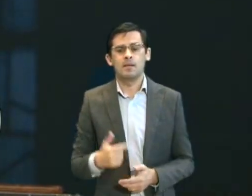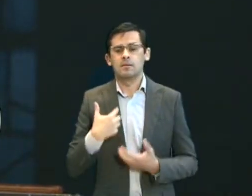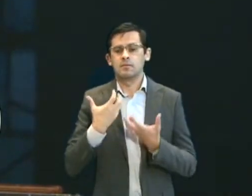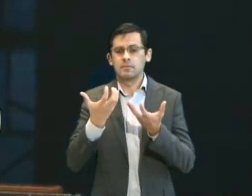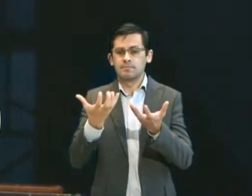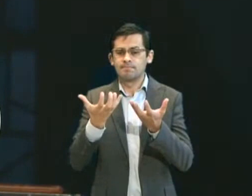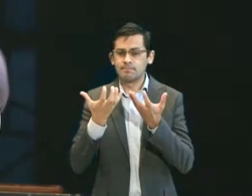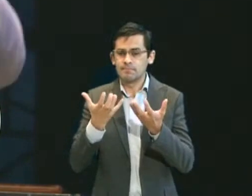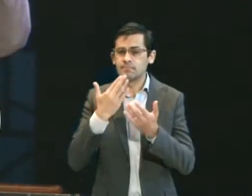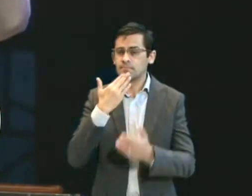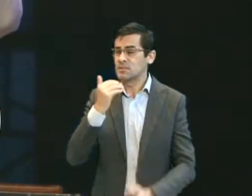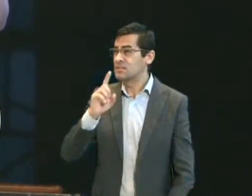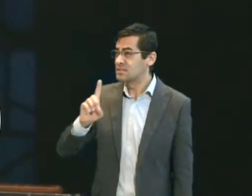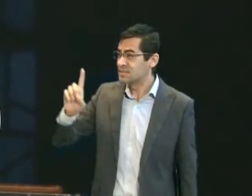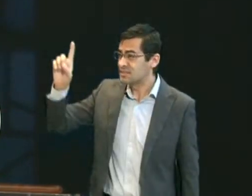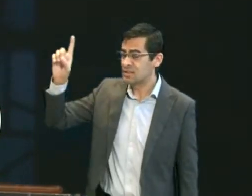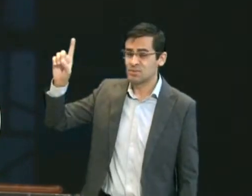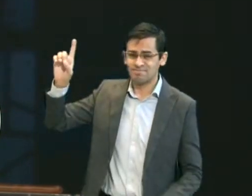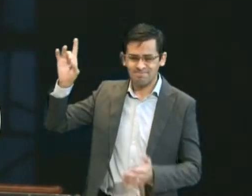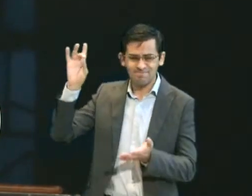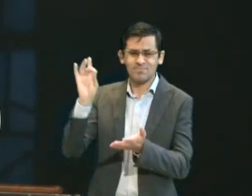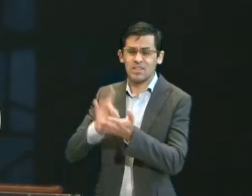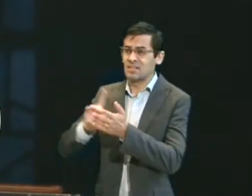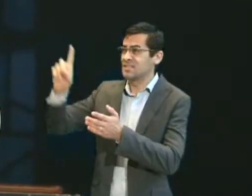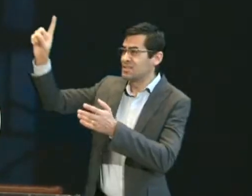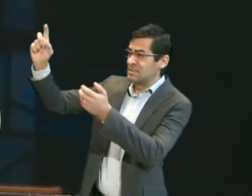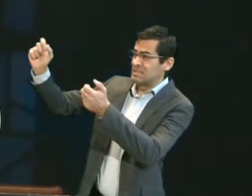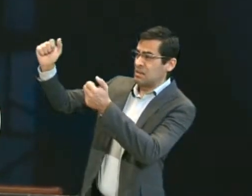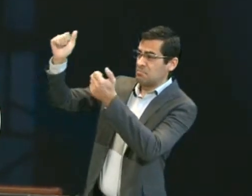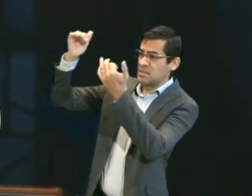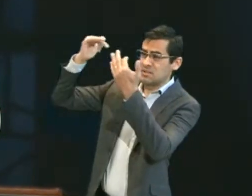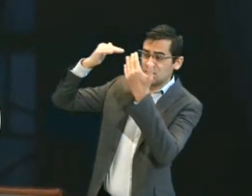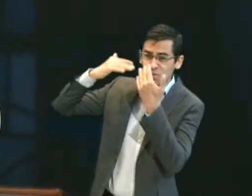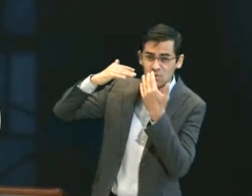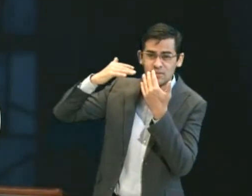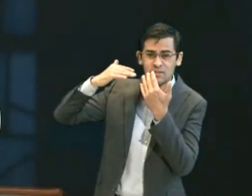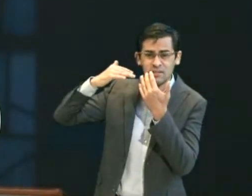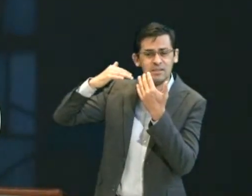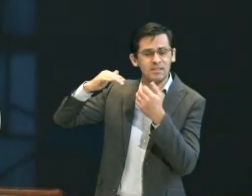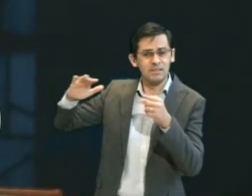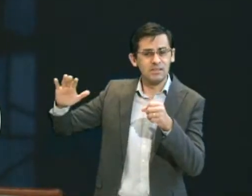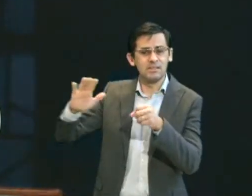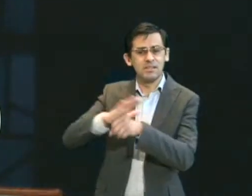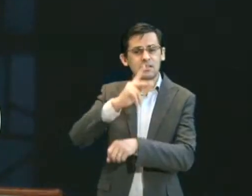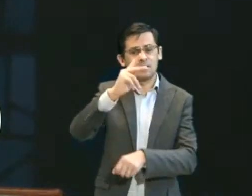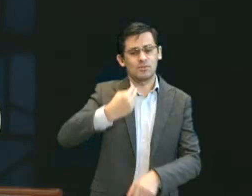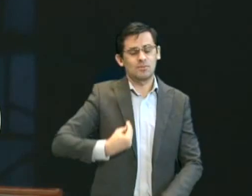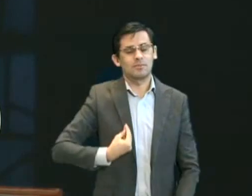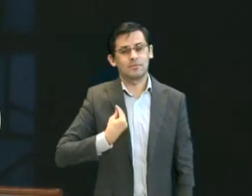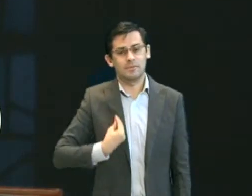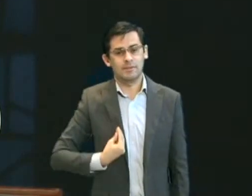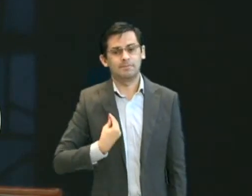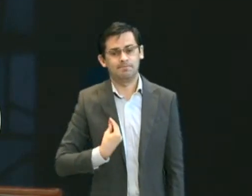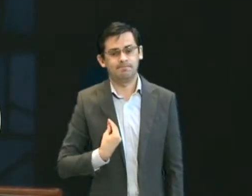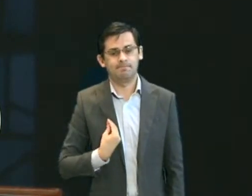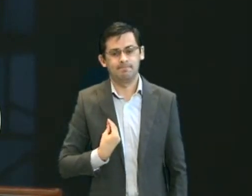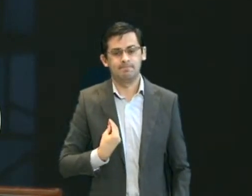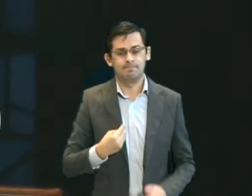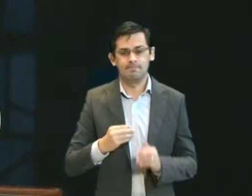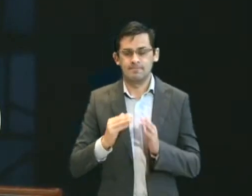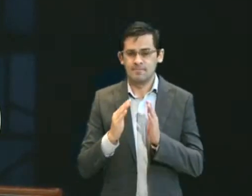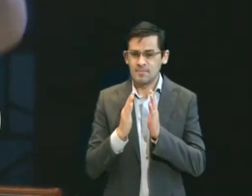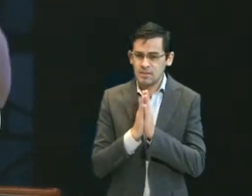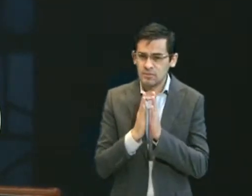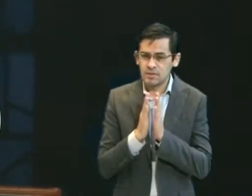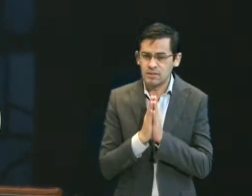pedir que essa bênção de Deus te alcançasse em nome de Jesus. Se